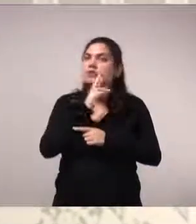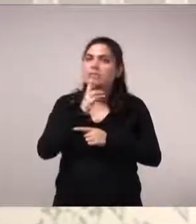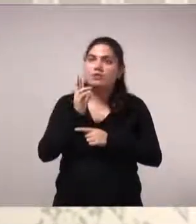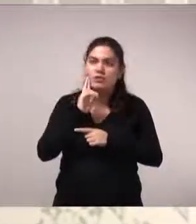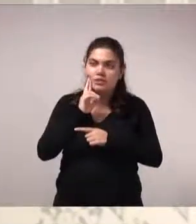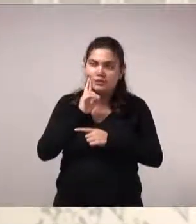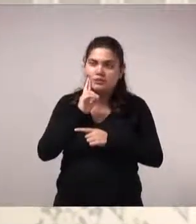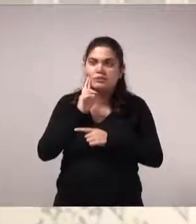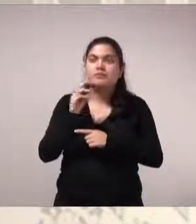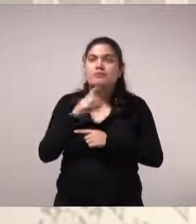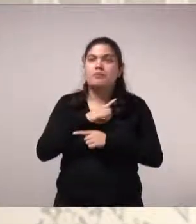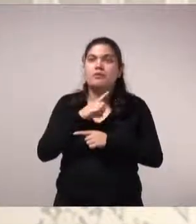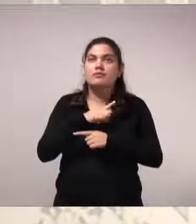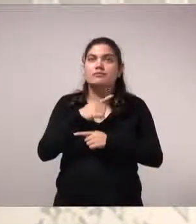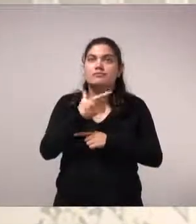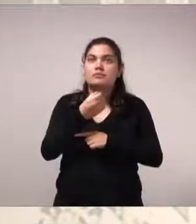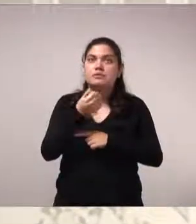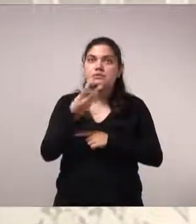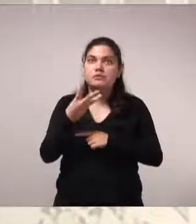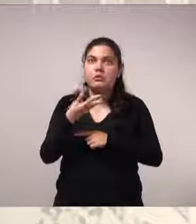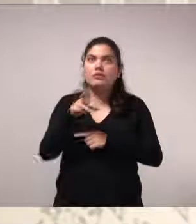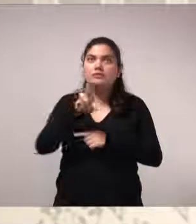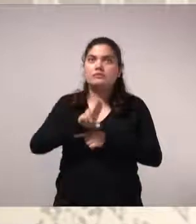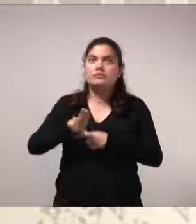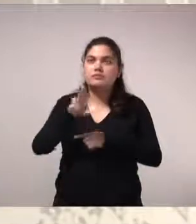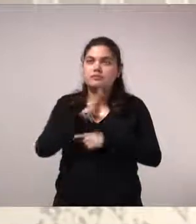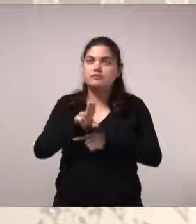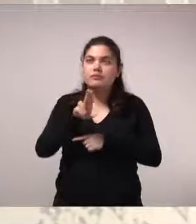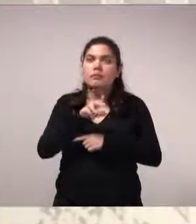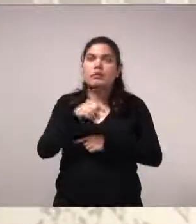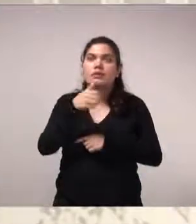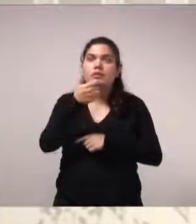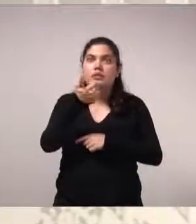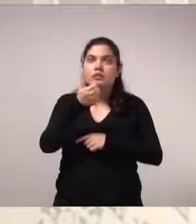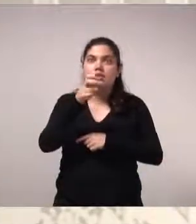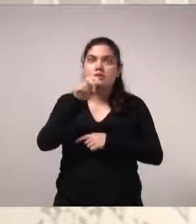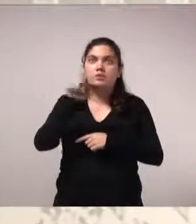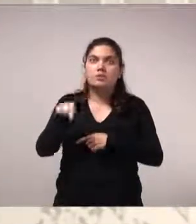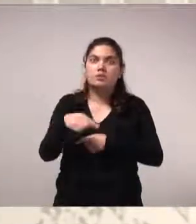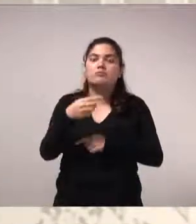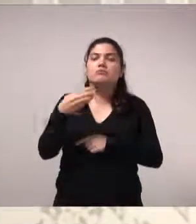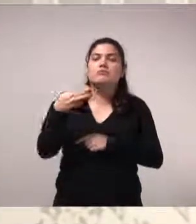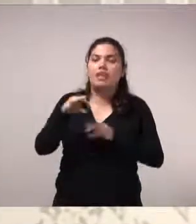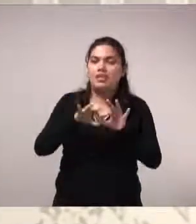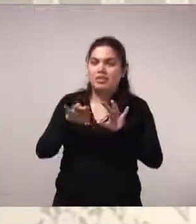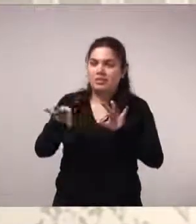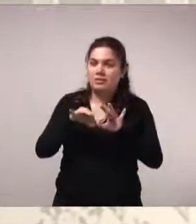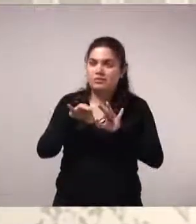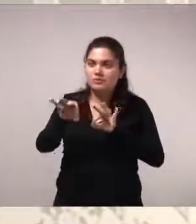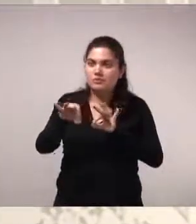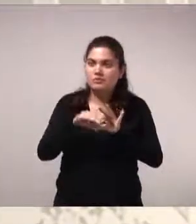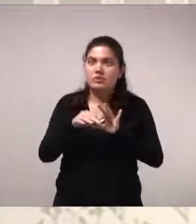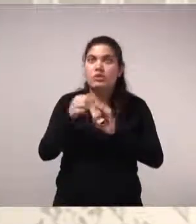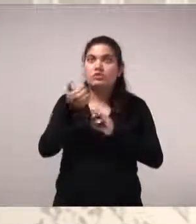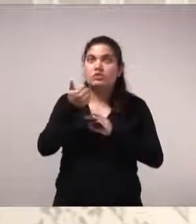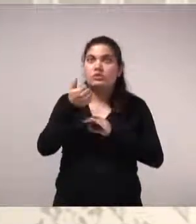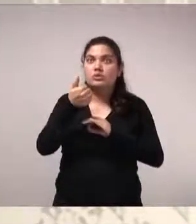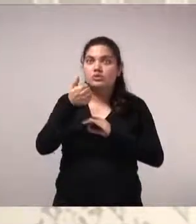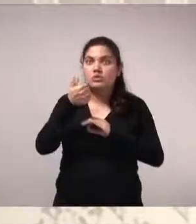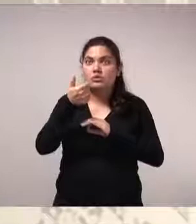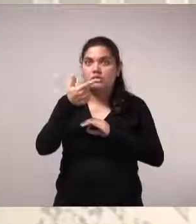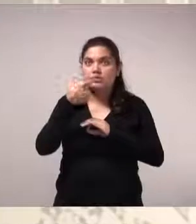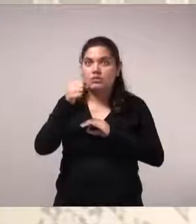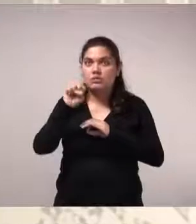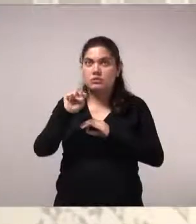2013, eles consumiam 15 mil metros cúbicos. Em 2018,